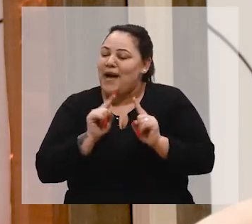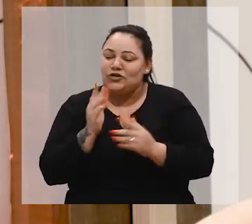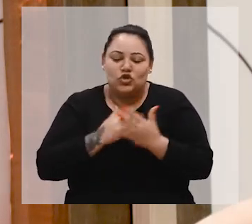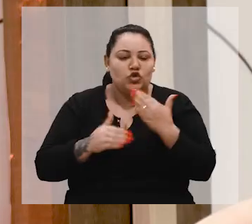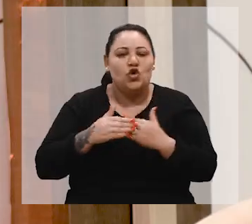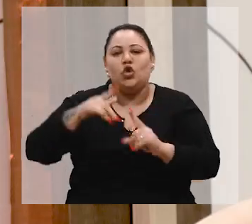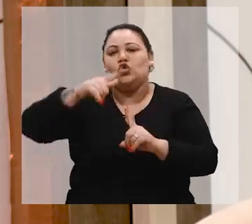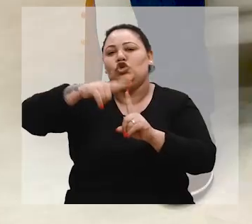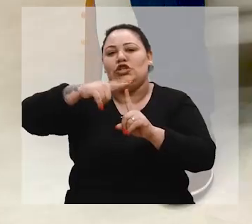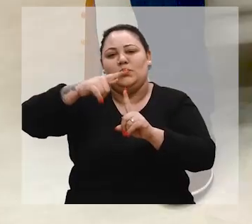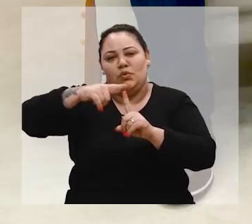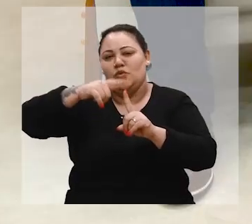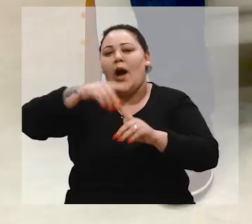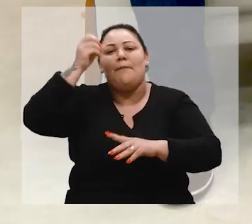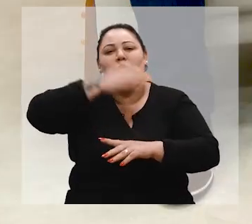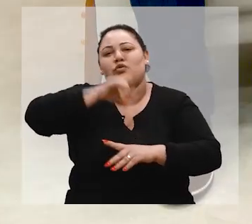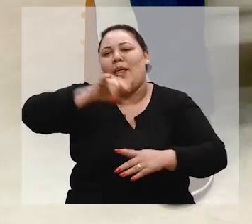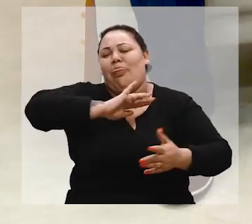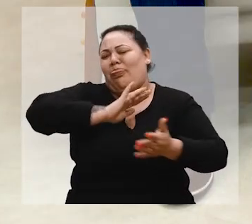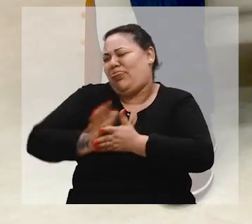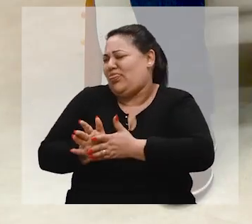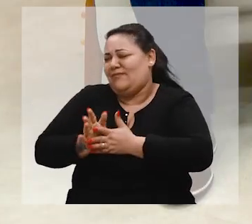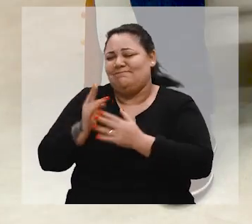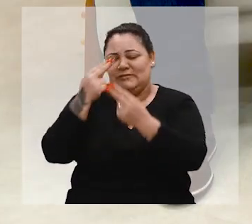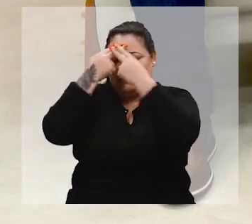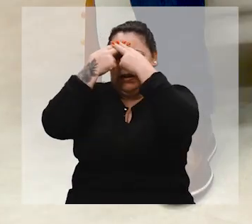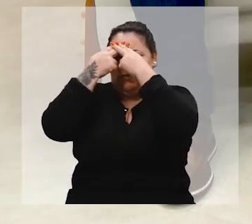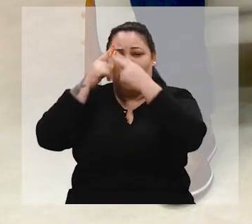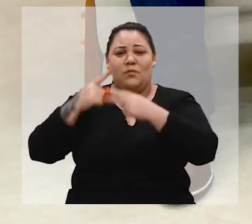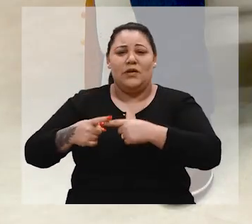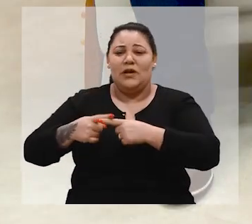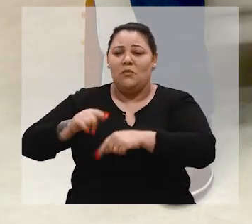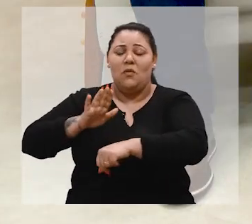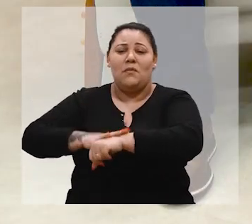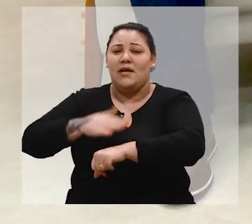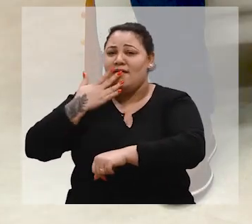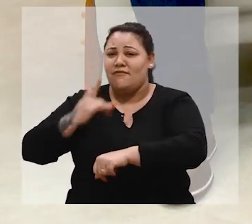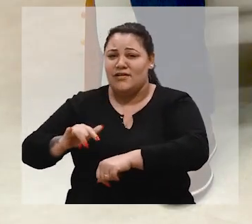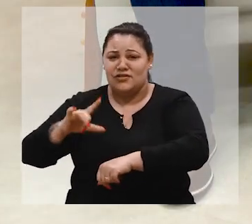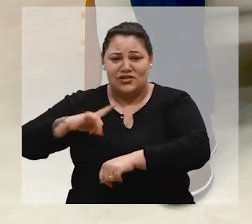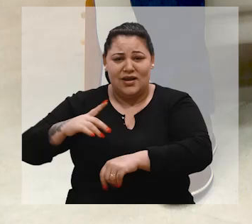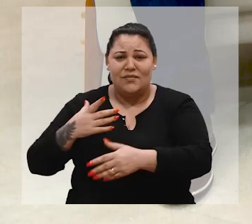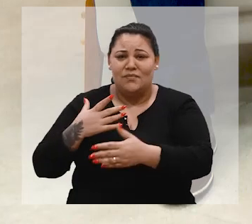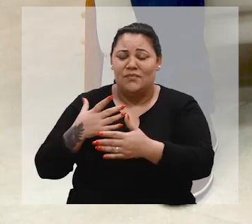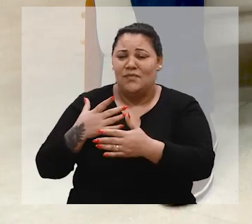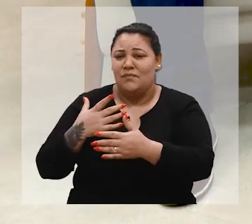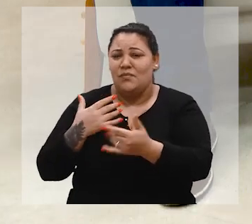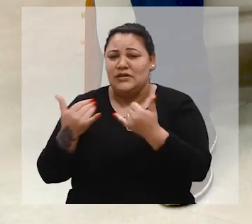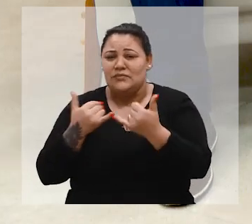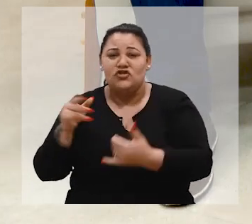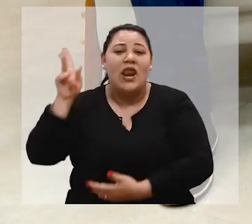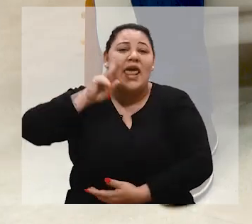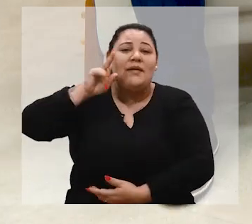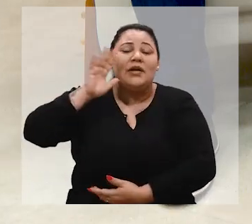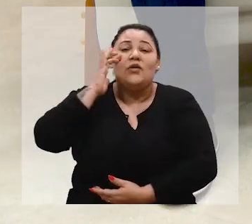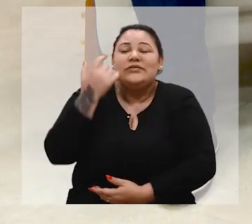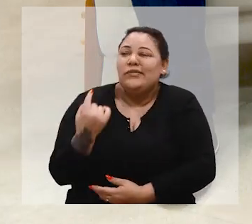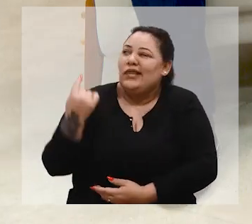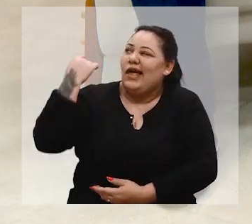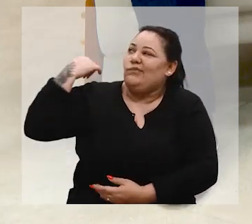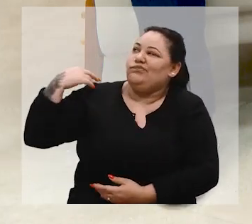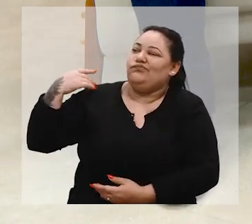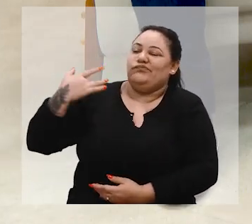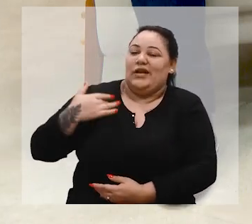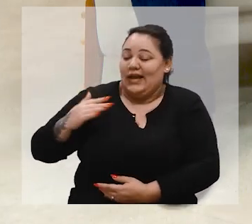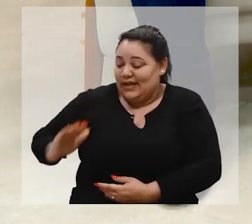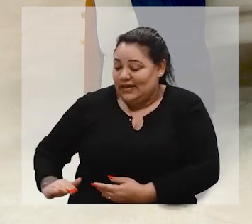mas todos são devastadores. Porque no momento, a nossa infância, a gente tem, tanto que quando a gente lembra de algo que a gente viveu